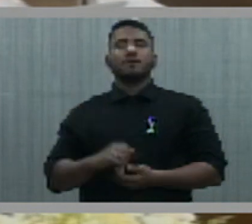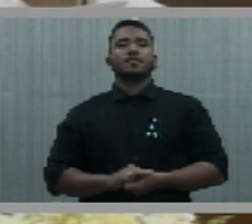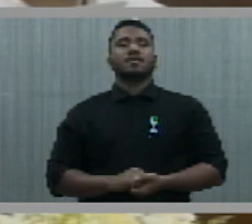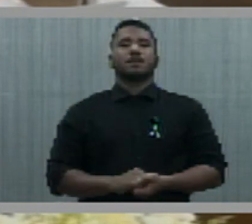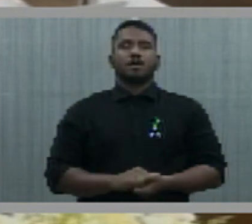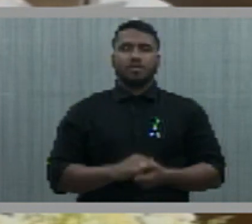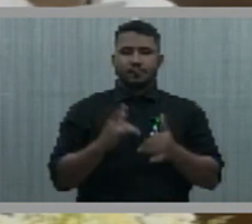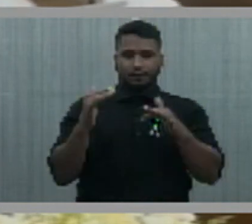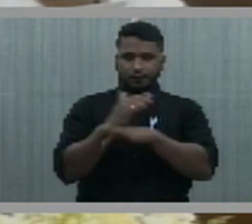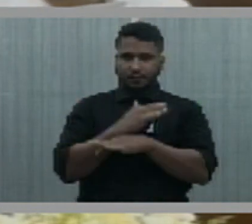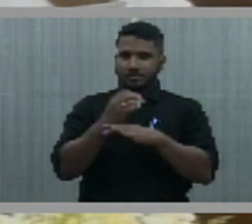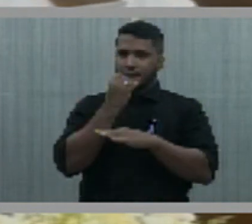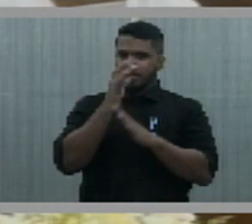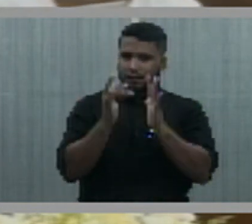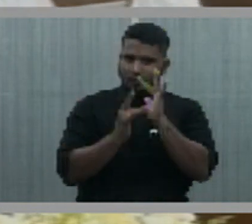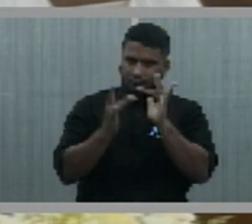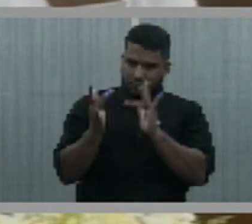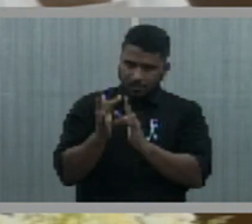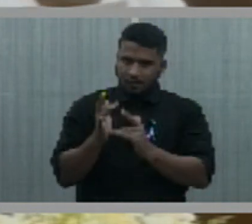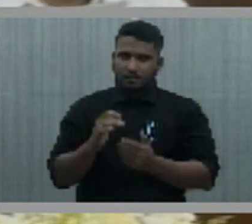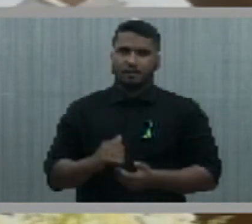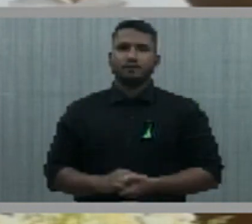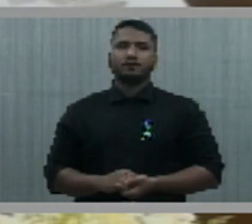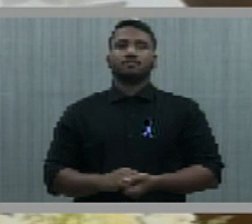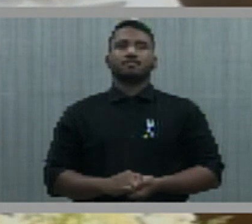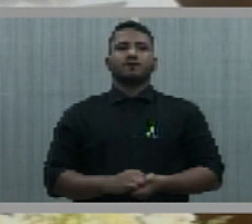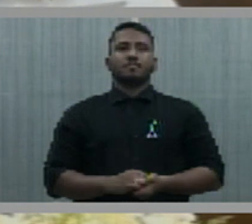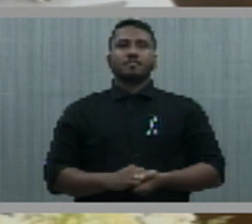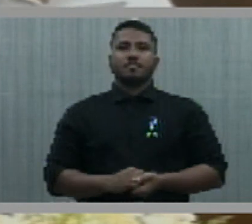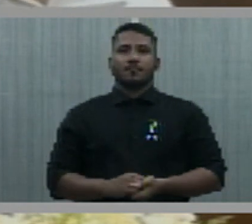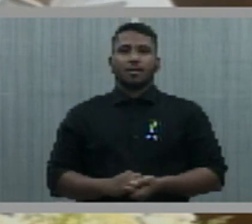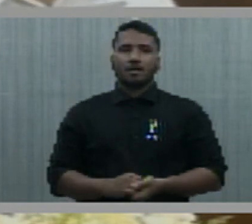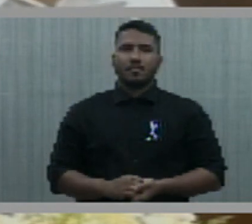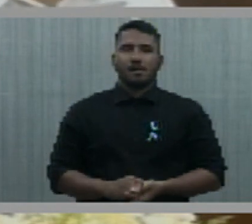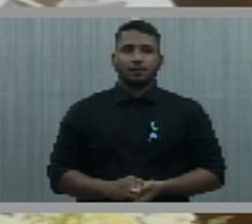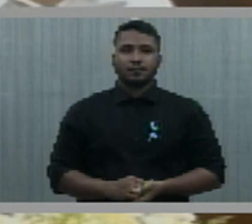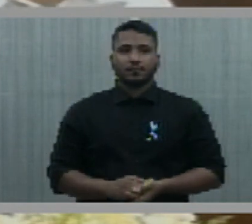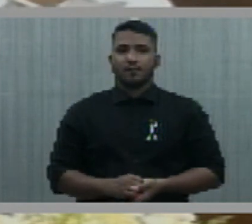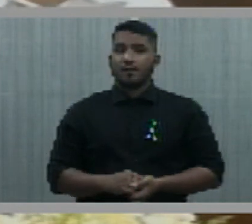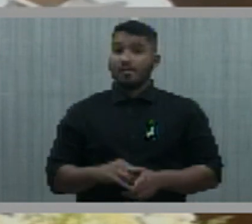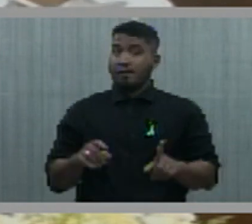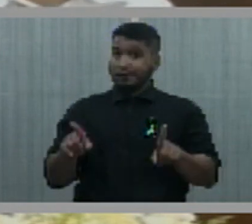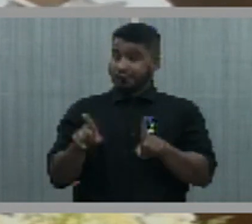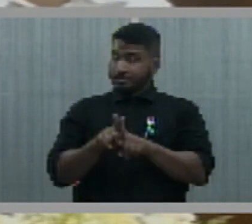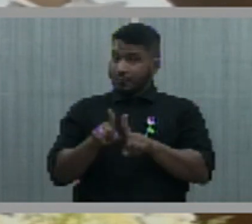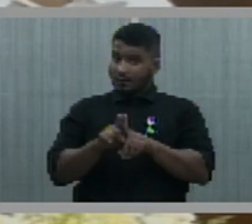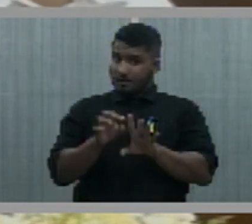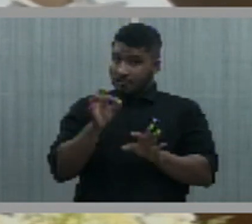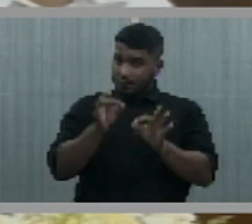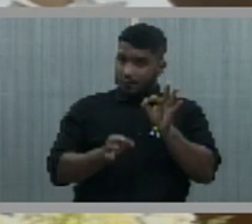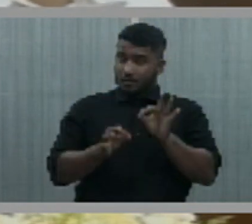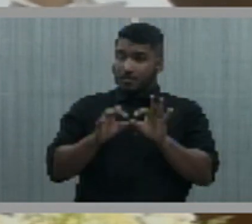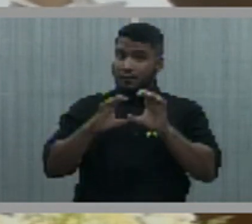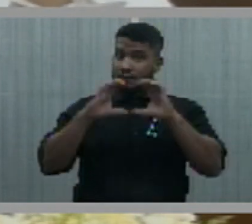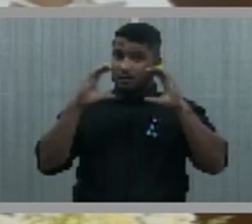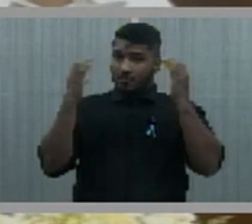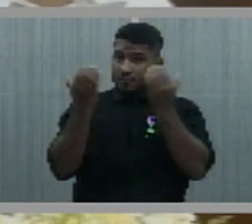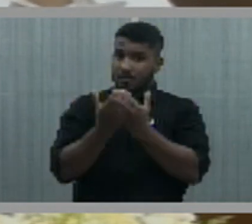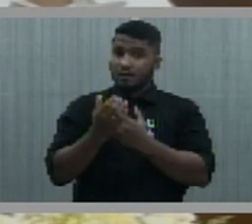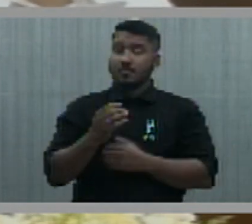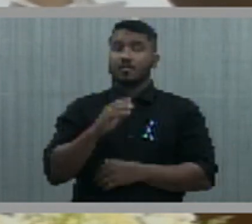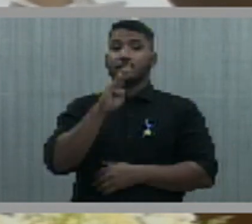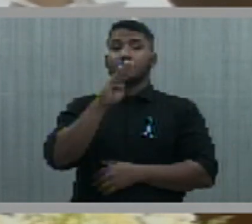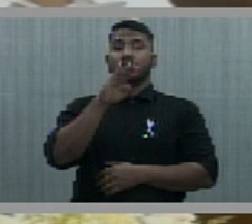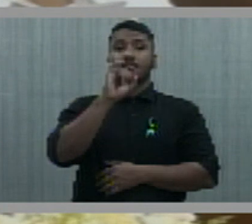Bom Jesus, e o assessor jurídico da Conferência Nacional dos Bispos do